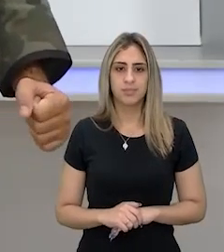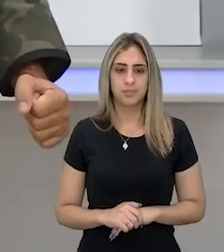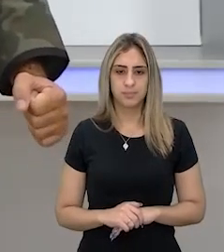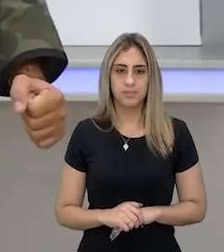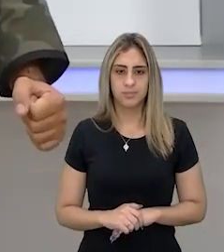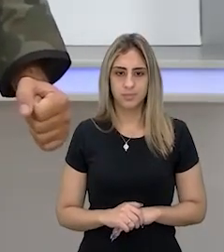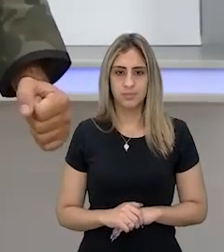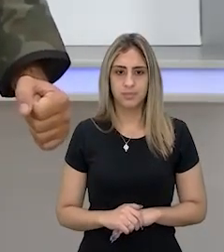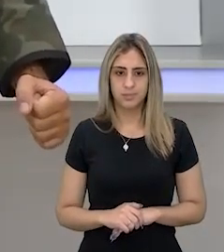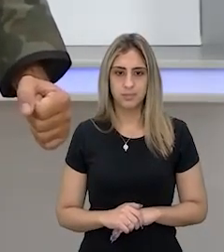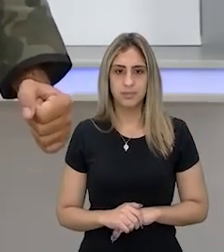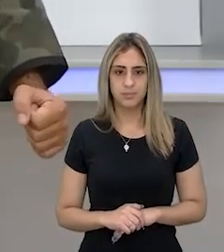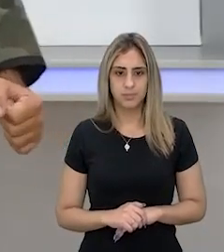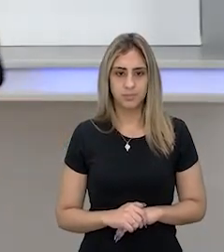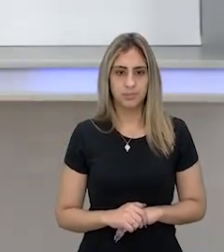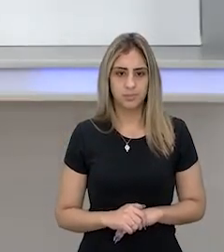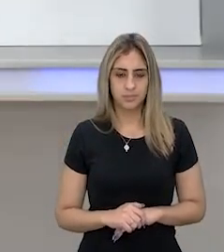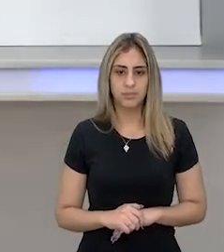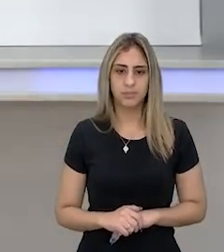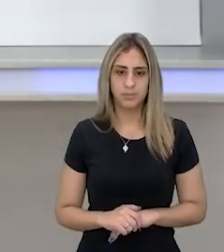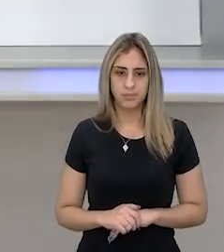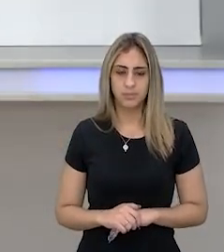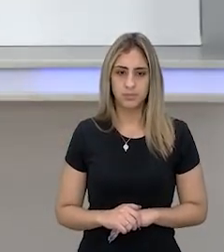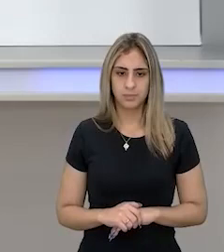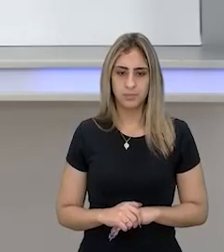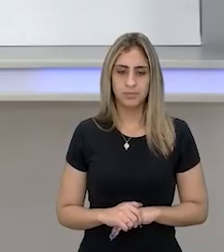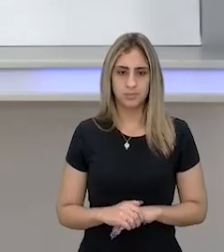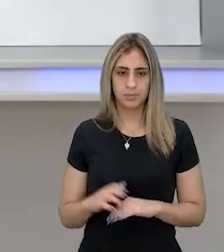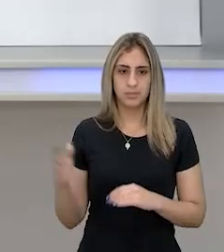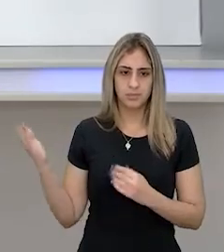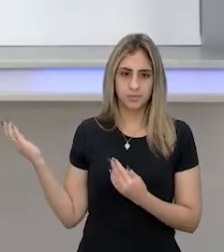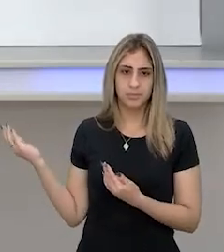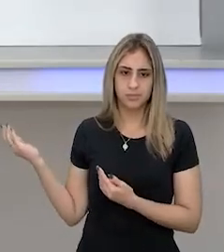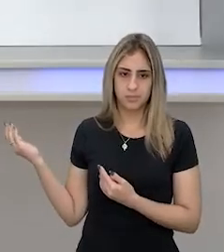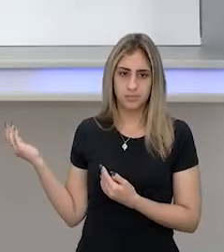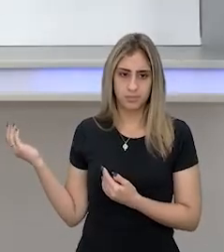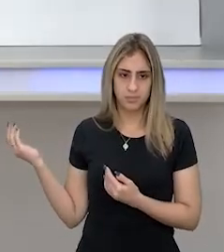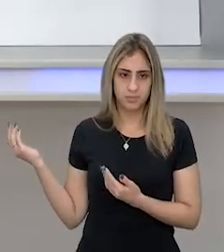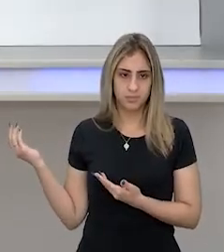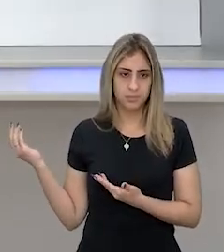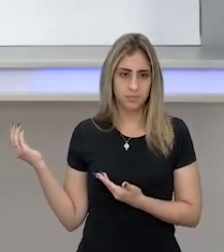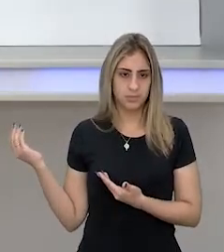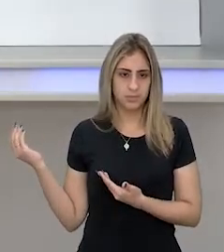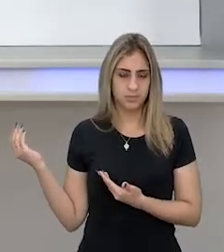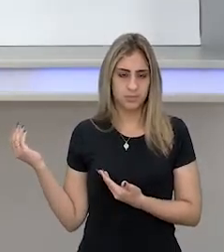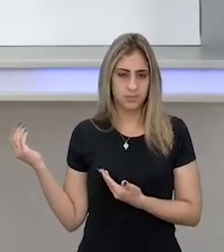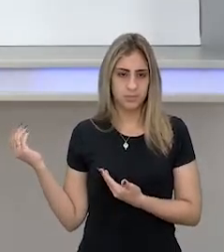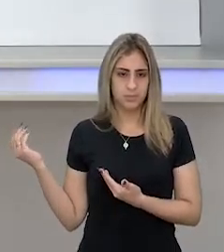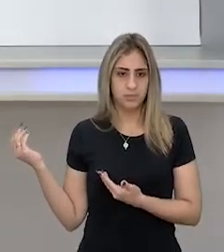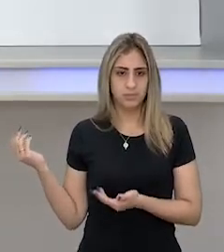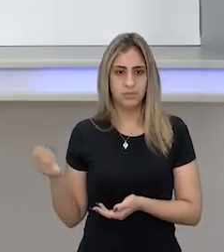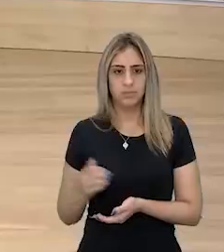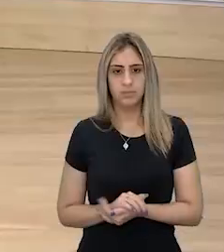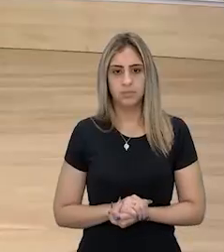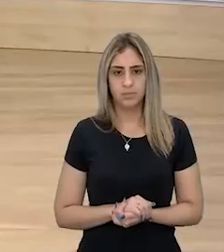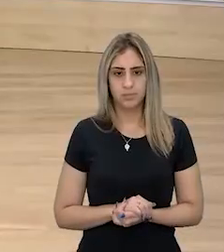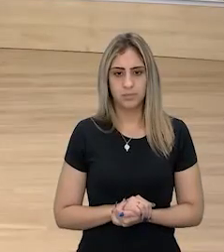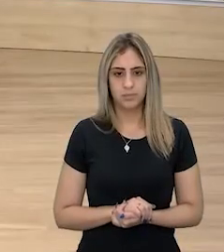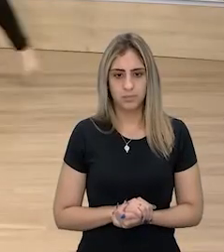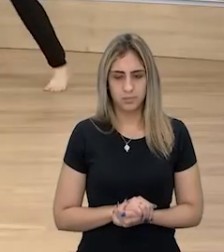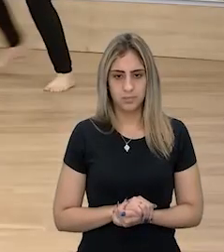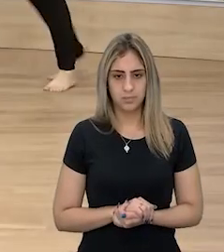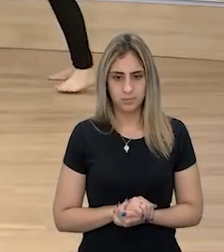que uma pessoa tá vindo me segurar por trás. Eu venho, seguro ela aqui, abaixo o quadril, derrubo. Aí vai lá,